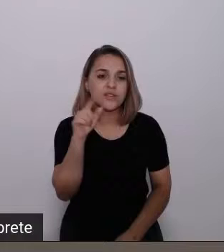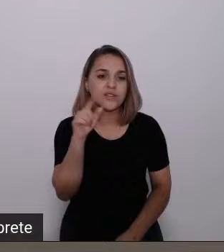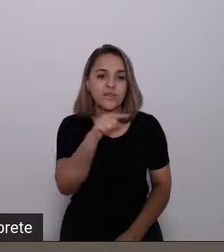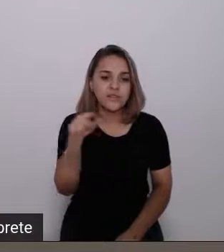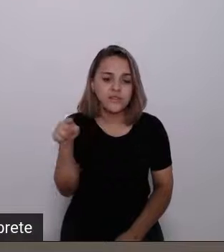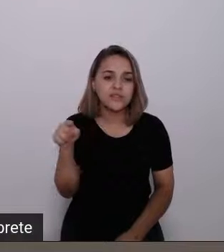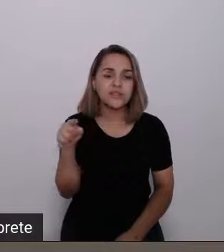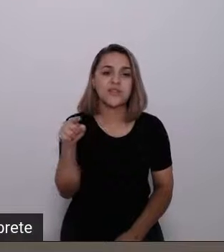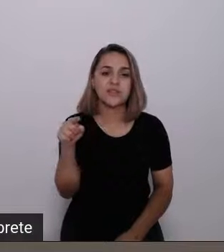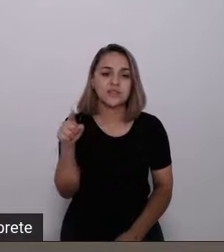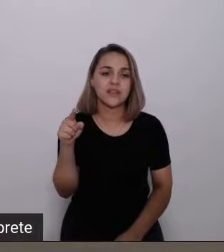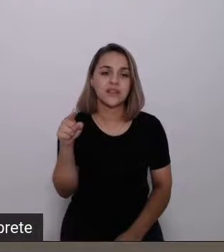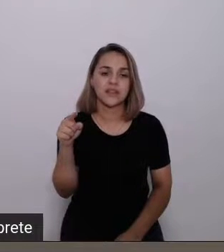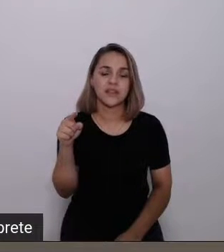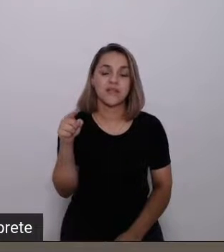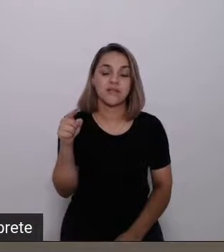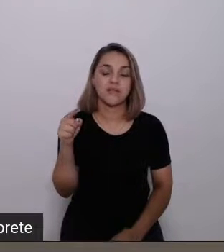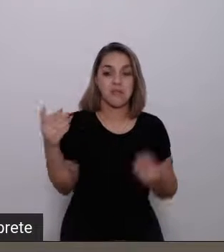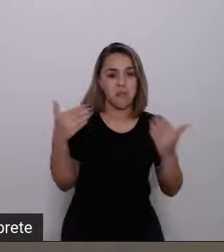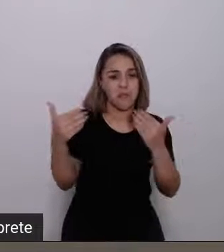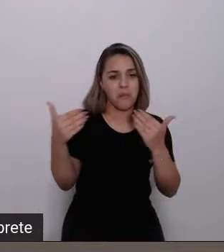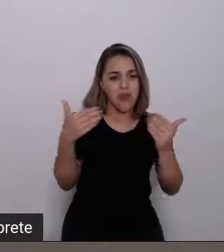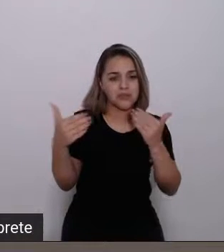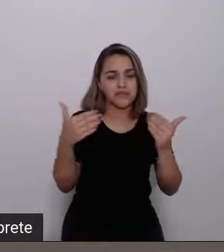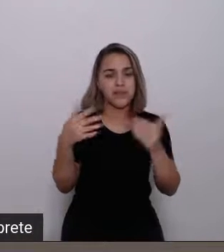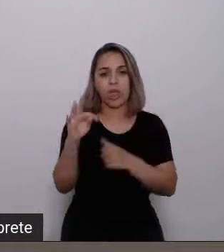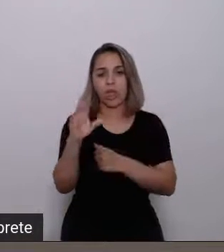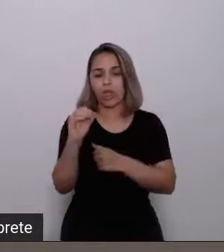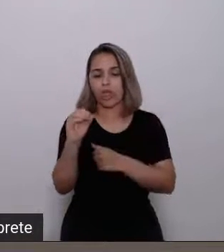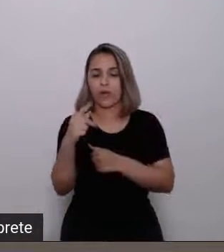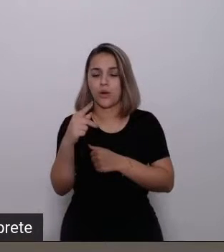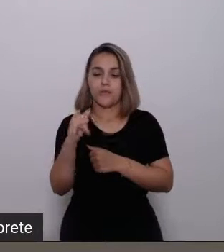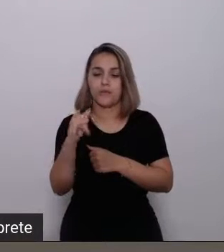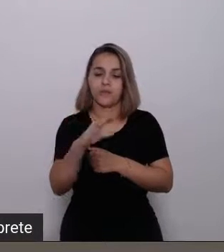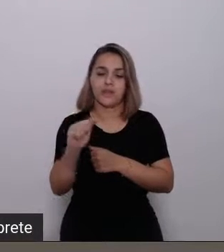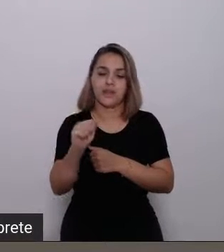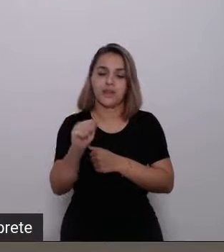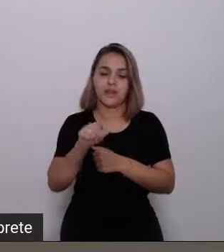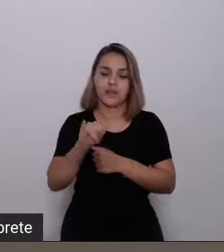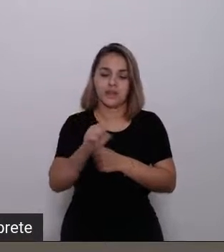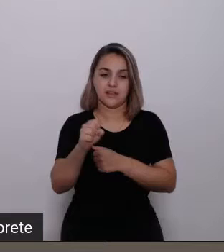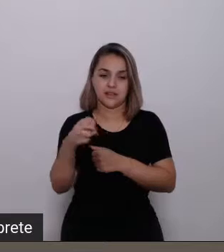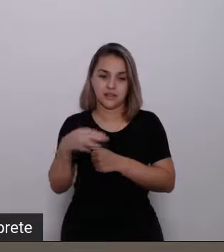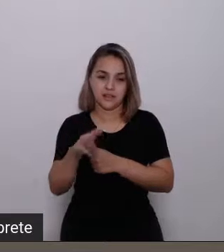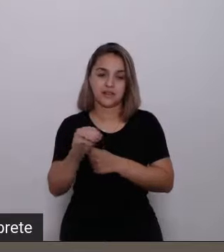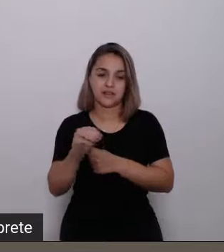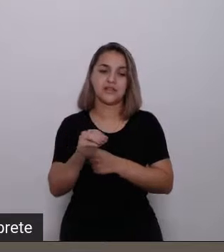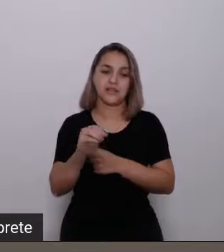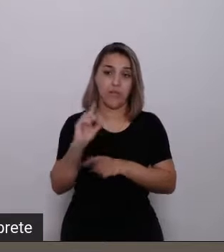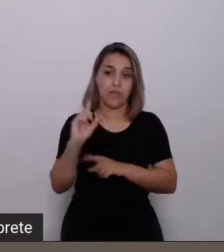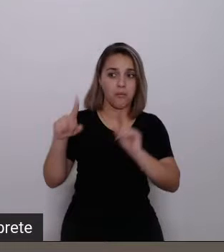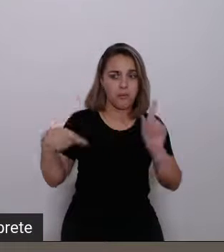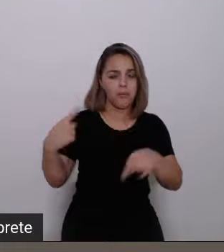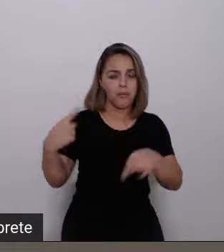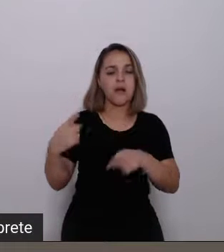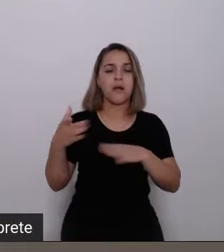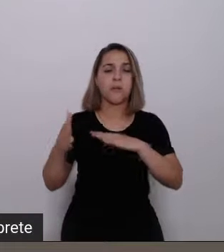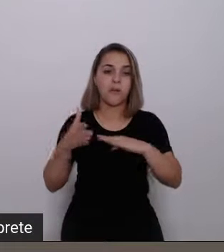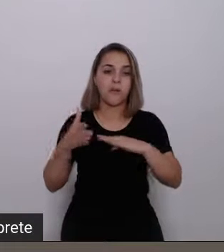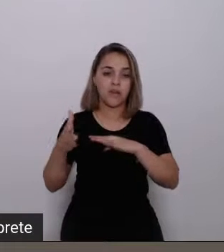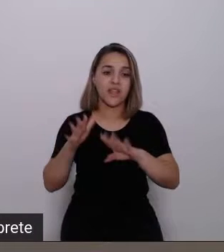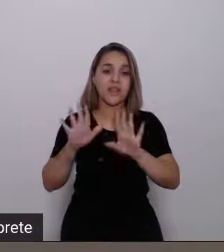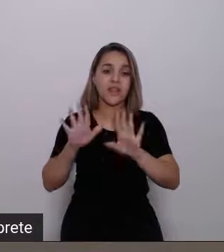o tropicalismo, né? E a busca por uma reinvenção lá do moderno no tropicalismo, mas eu me lembrei quando você estava